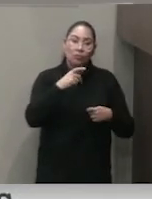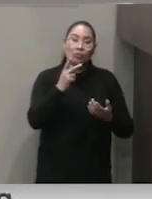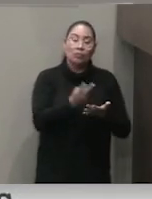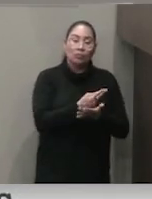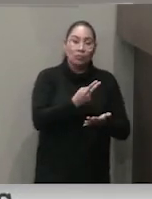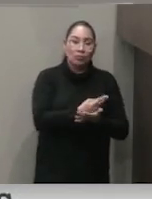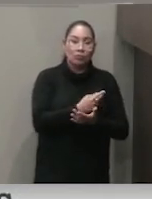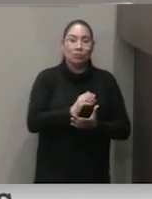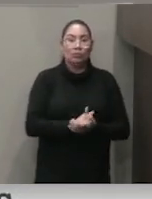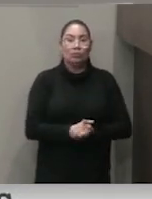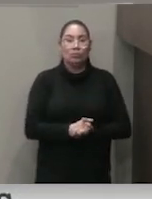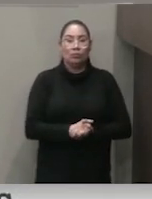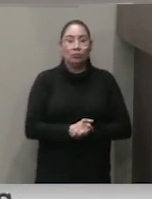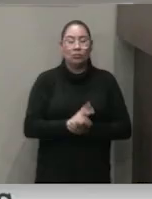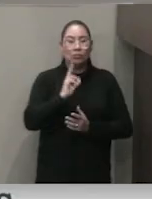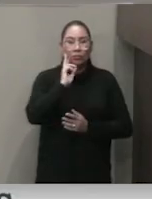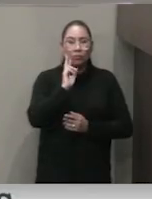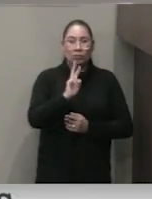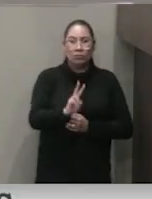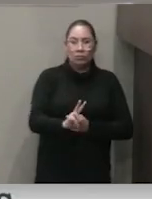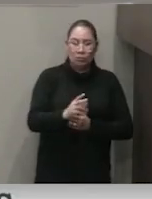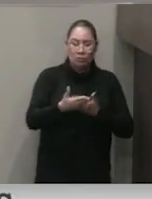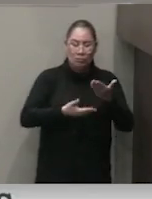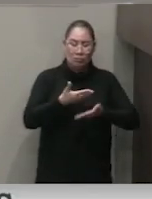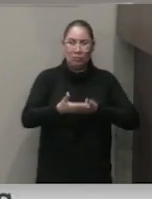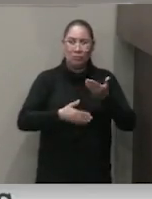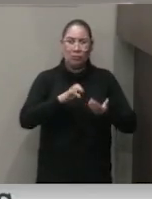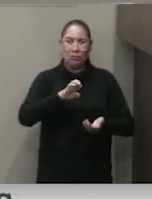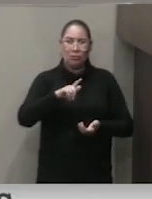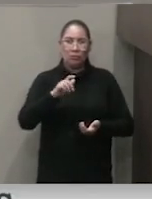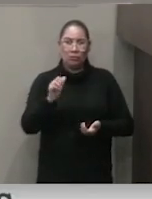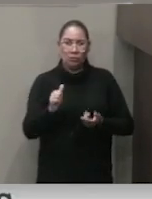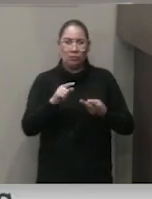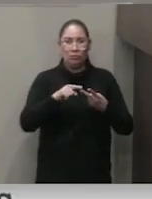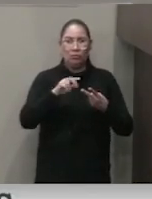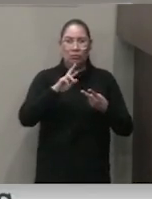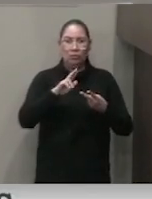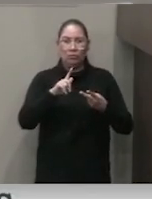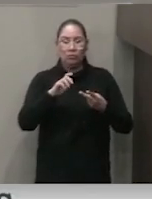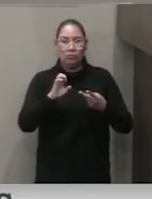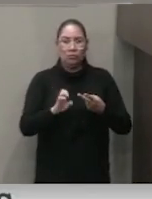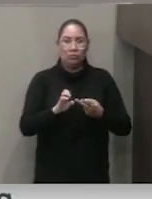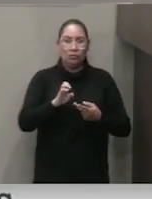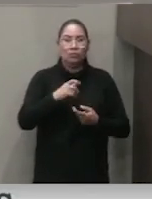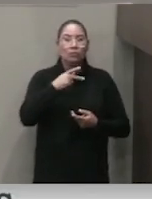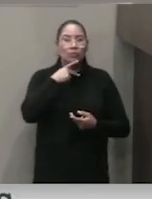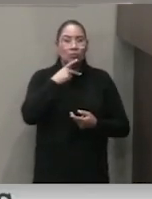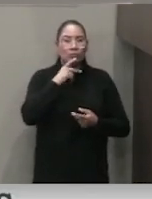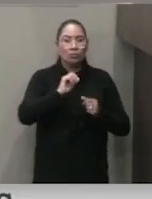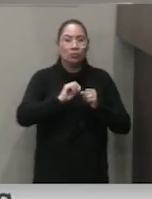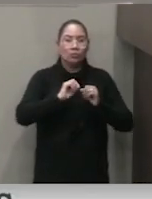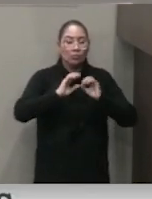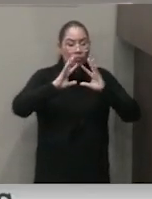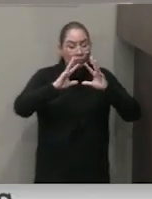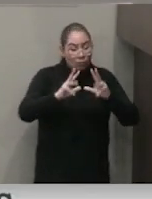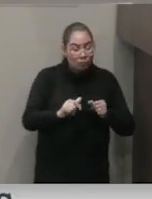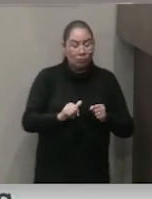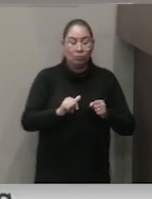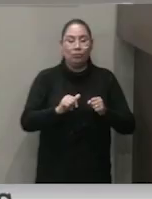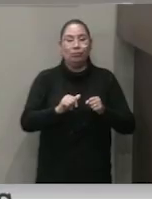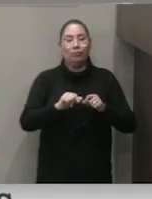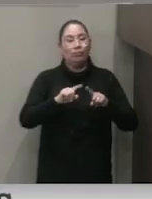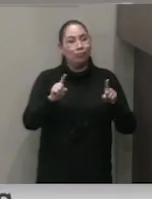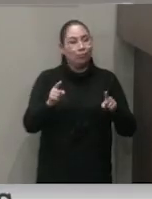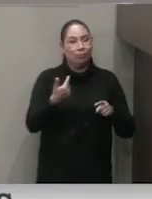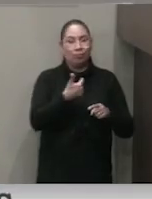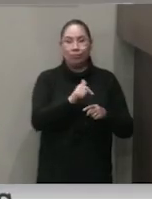errado. Quando a gente olha para a prestação de serviço da EGEA e da RGE, a gente vê que o prefeito tem feito tudo, menos cumprir com o